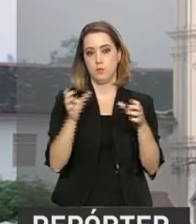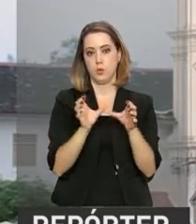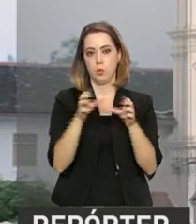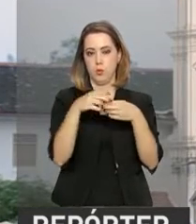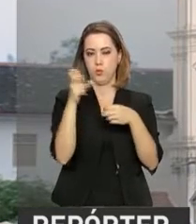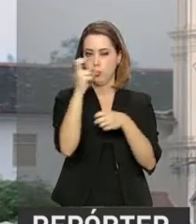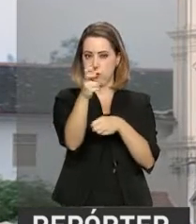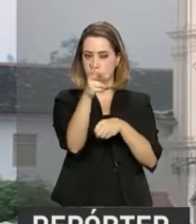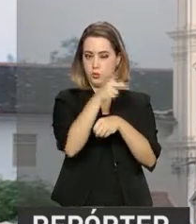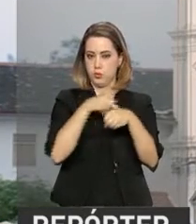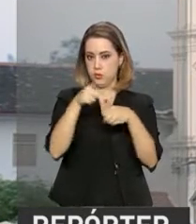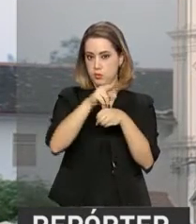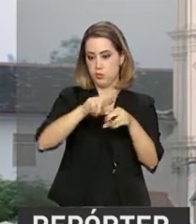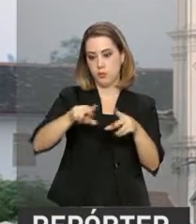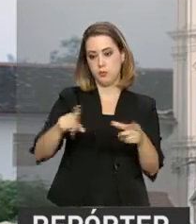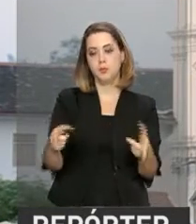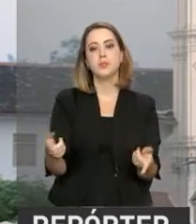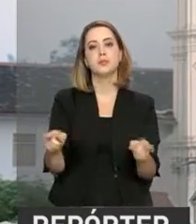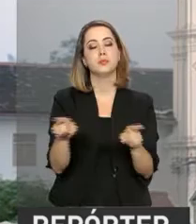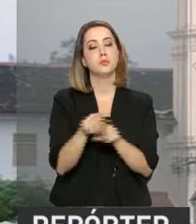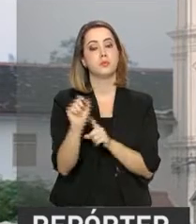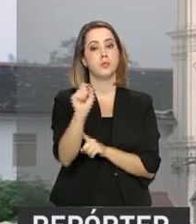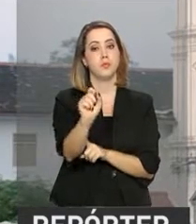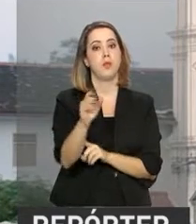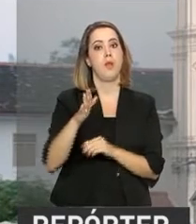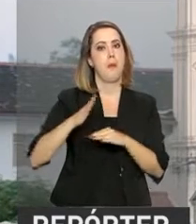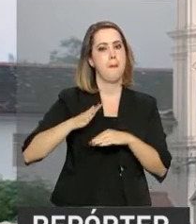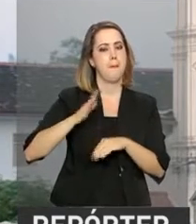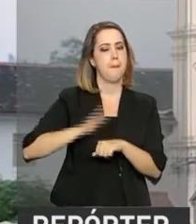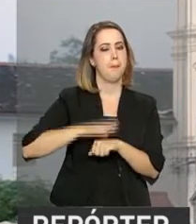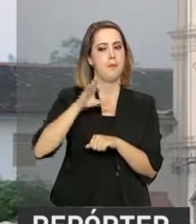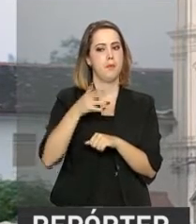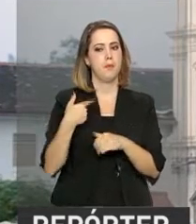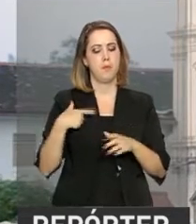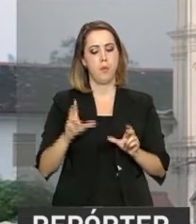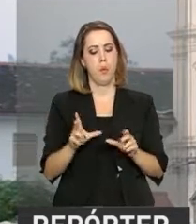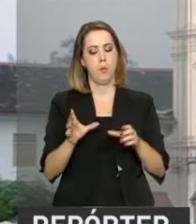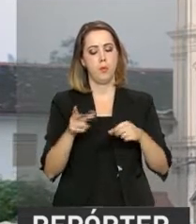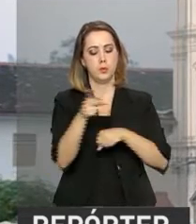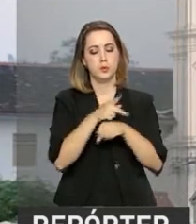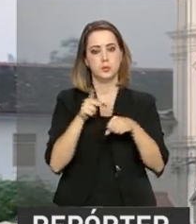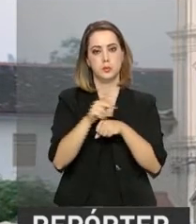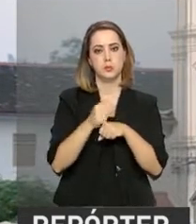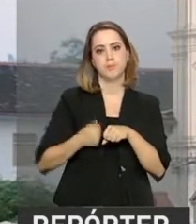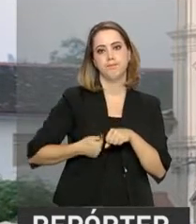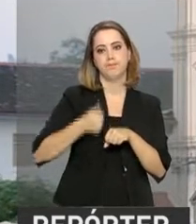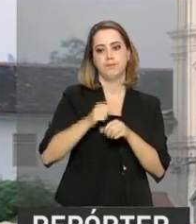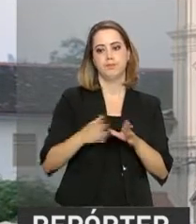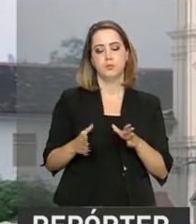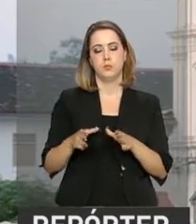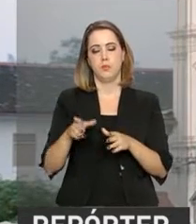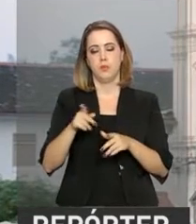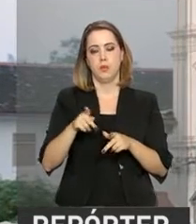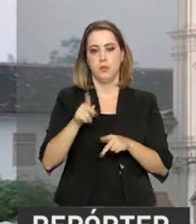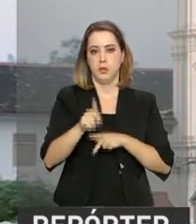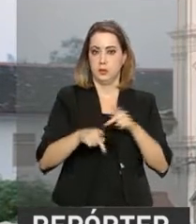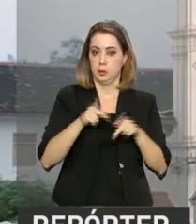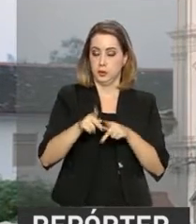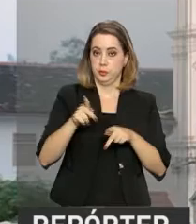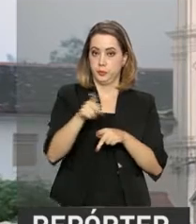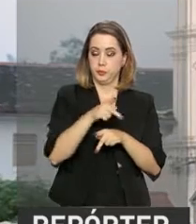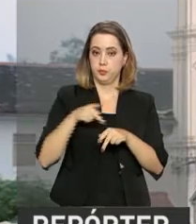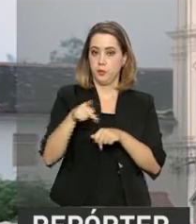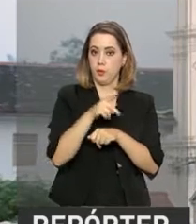índia china e áfrica do sul as maiores potências emergentes do mundo que reúnem um quarto da produção e do